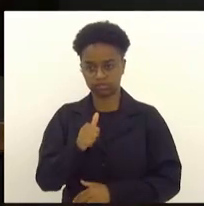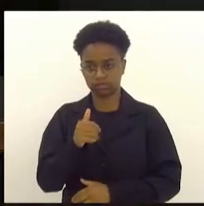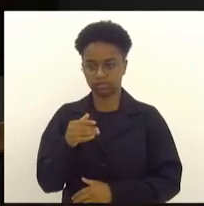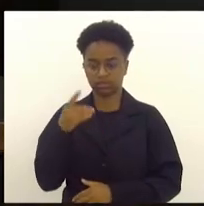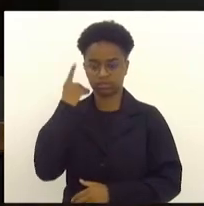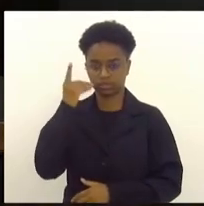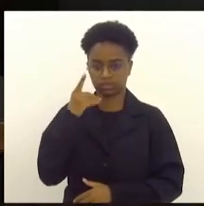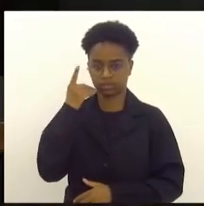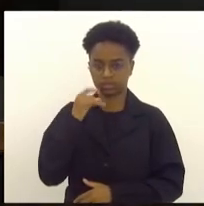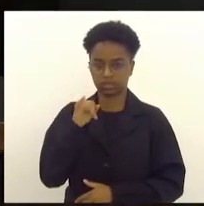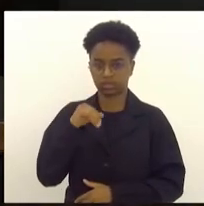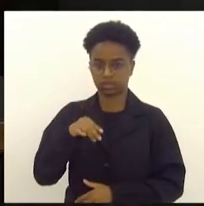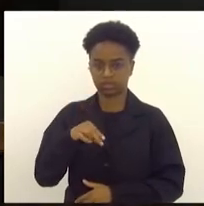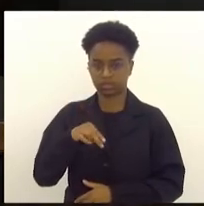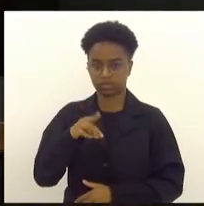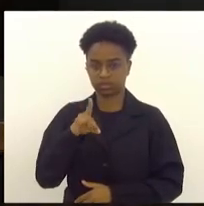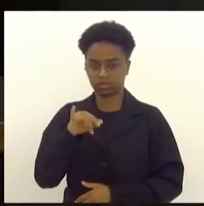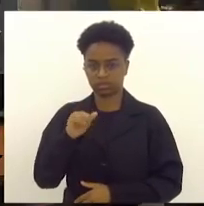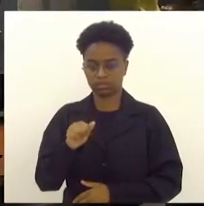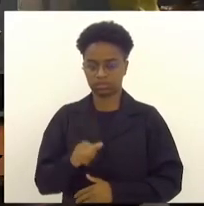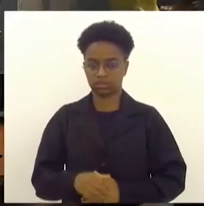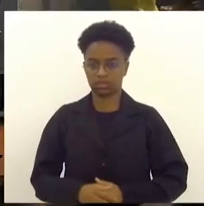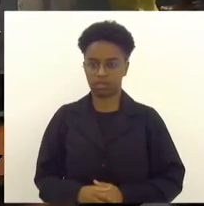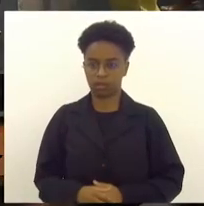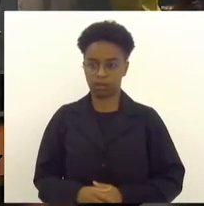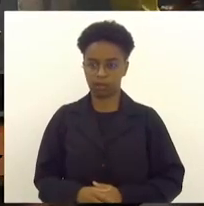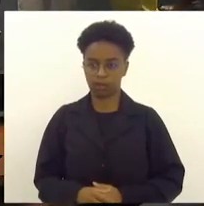deputada índia metal